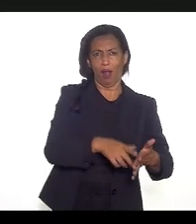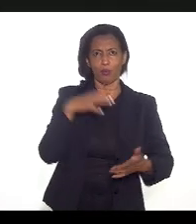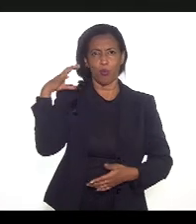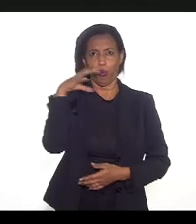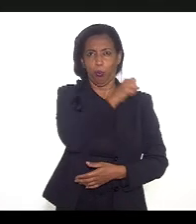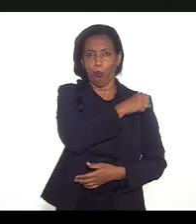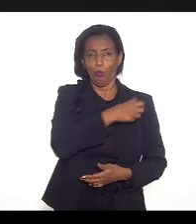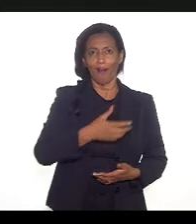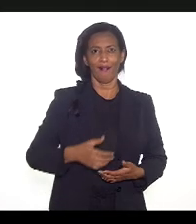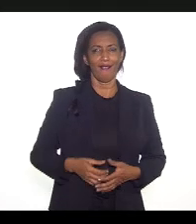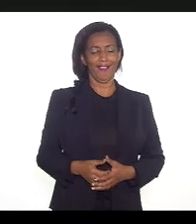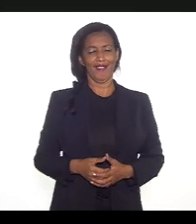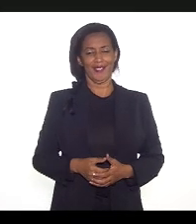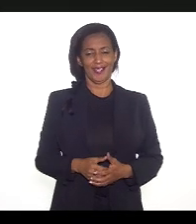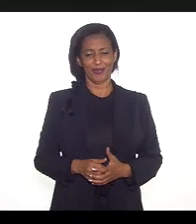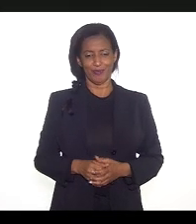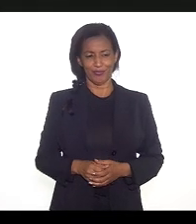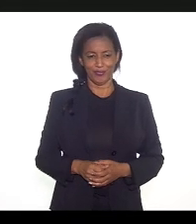Desculpa.